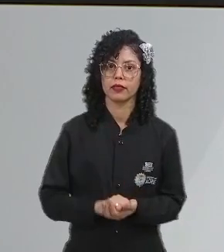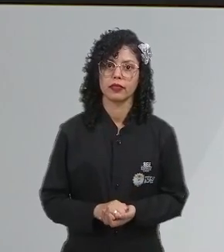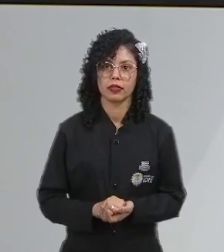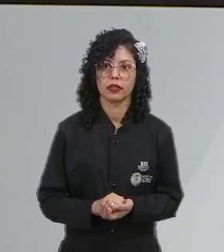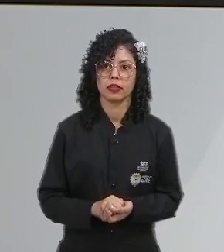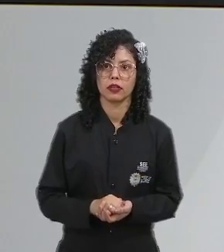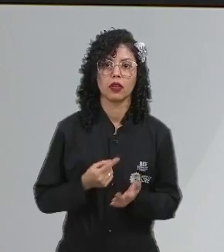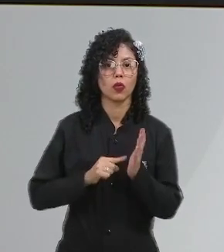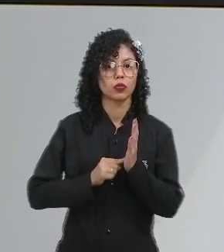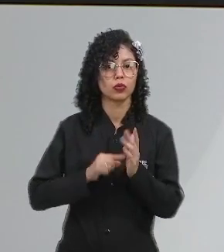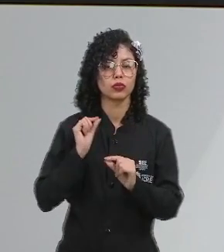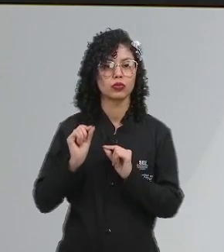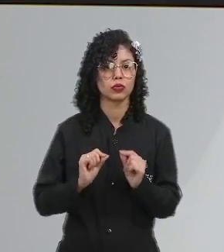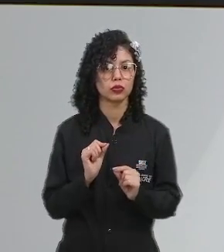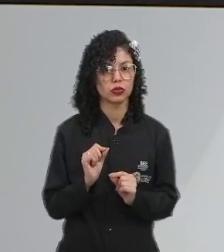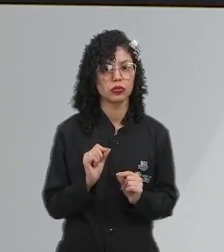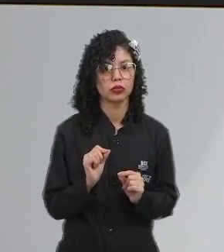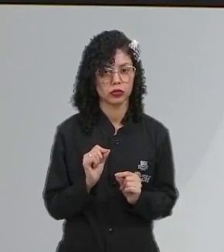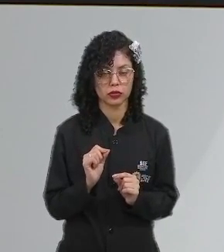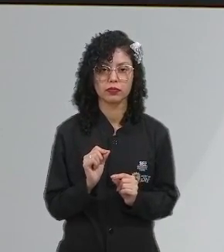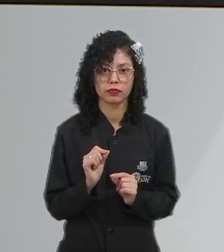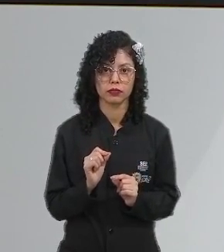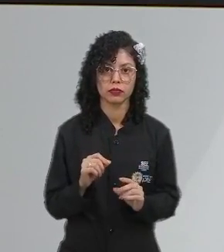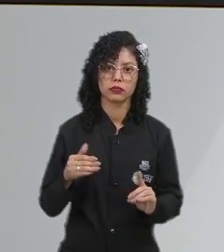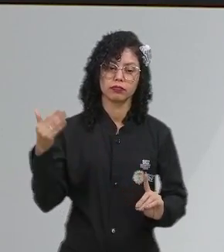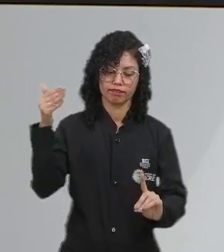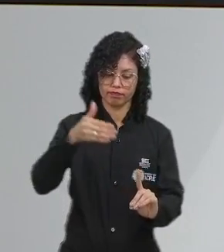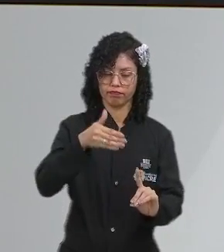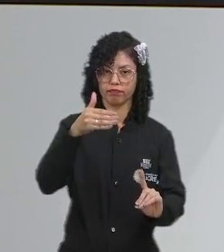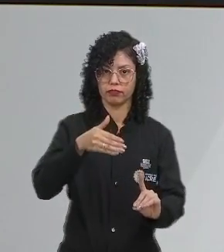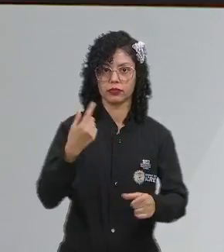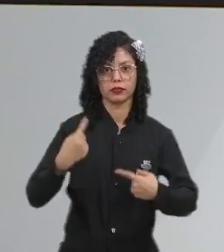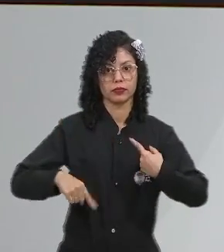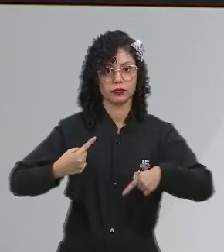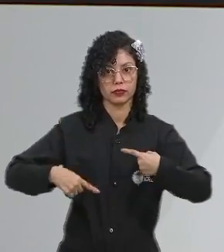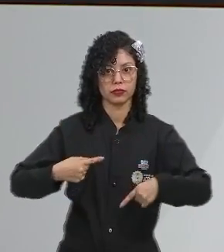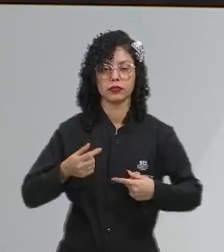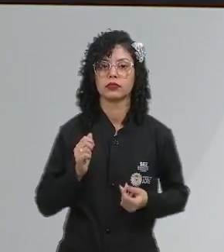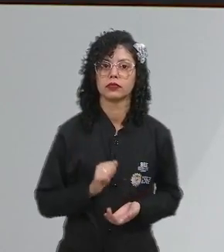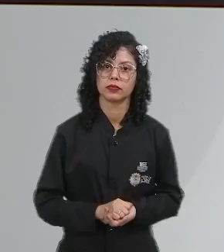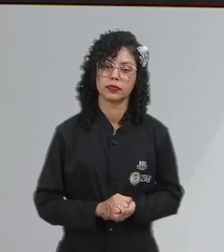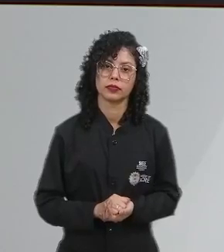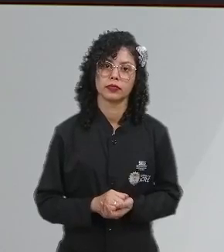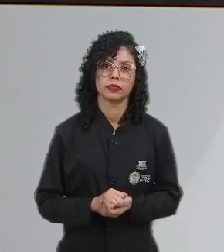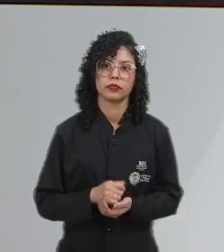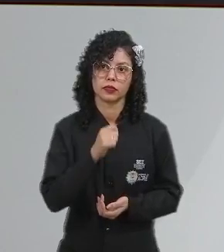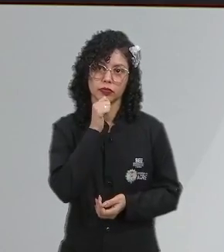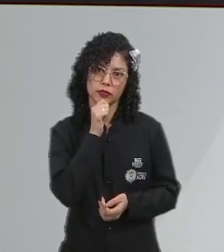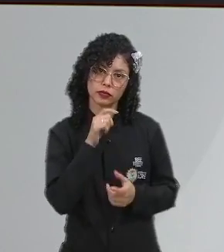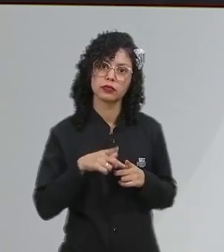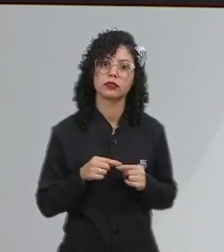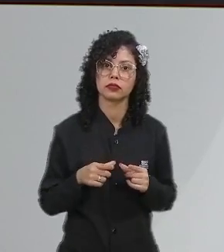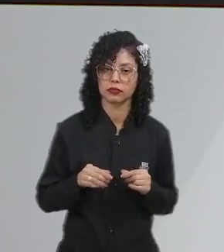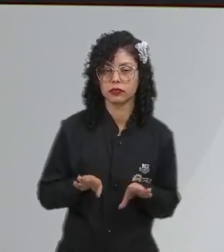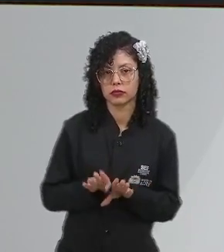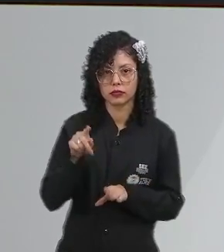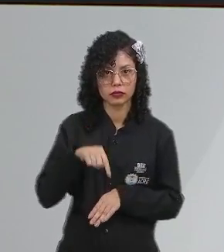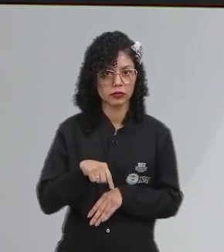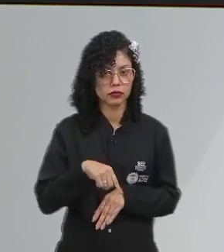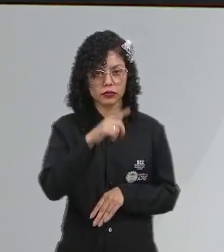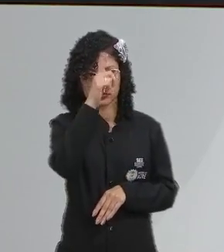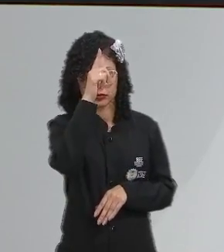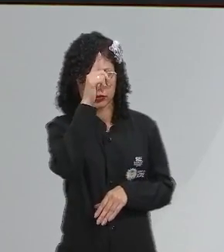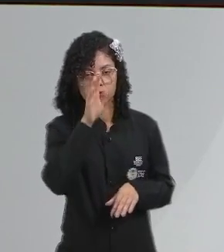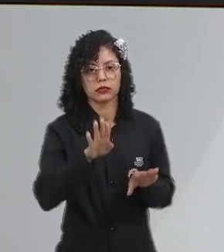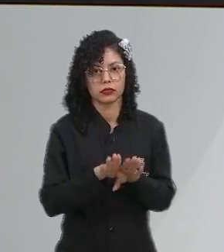a ponto de se tornarem referência política, né? Então, a política do Brasil vai acabar se